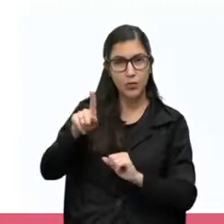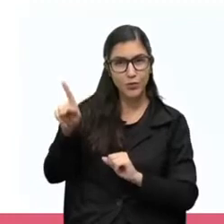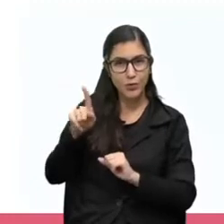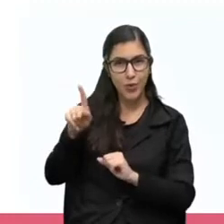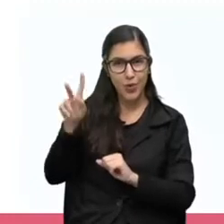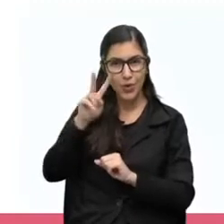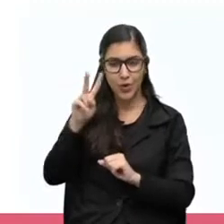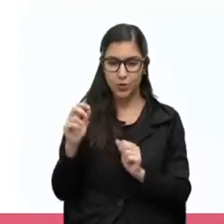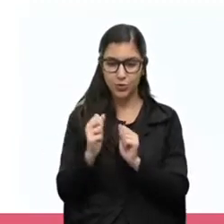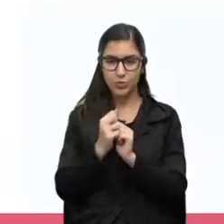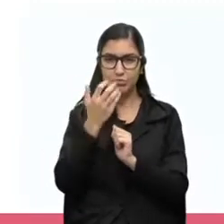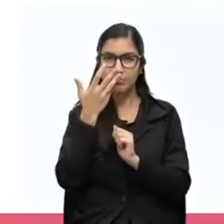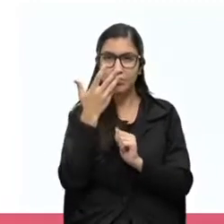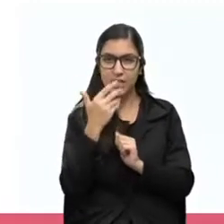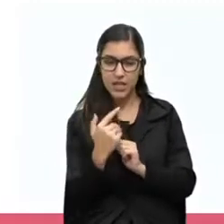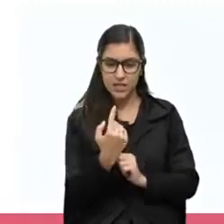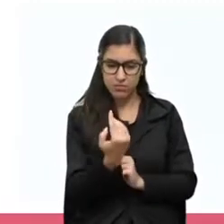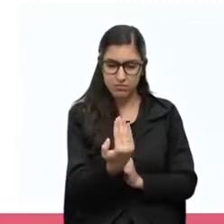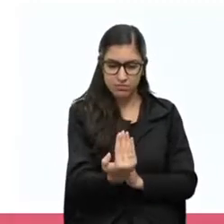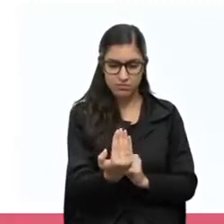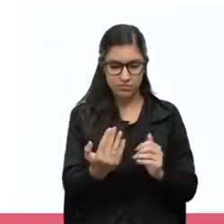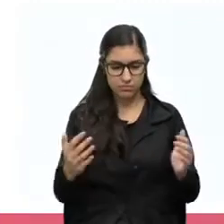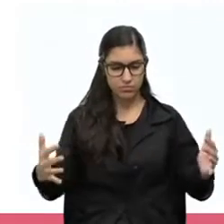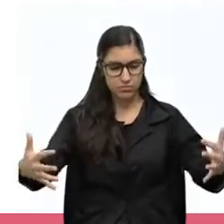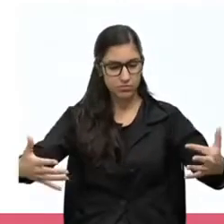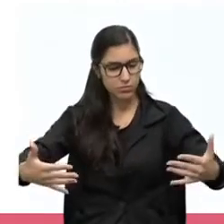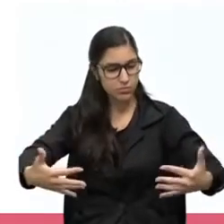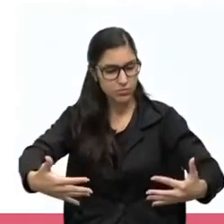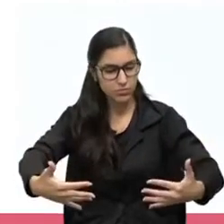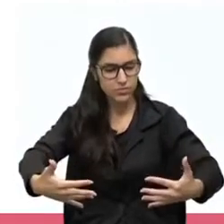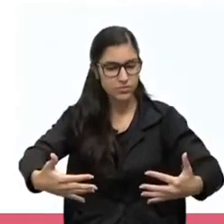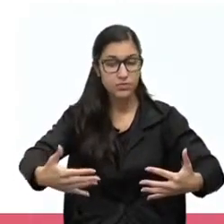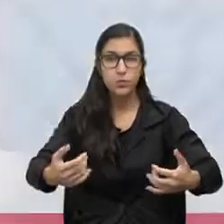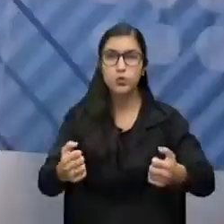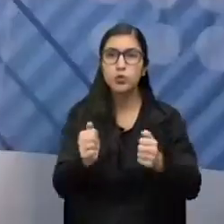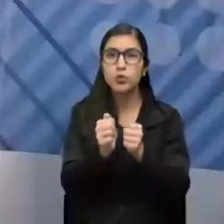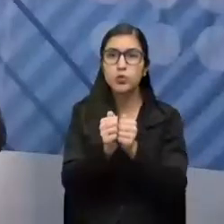professora sentadinha com a criança no meio das pernas,